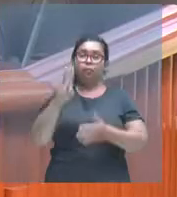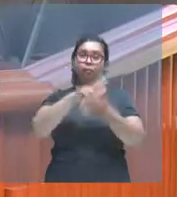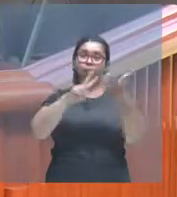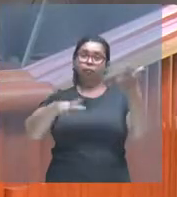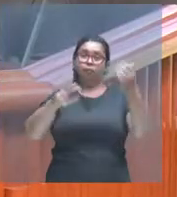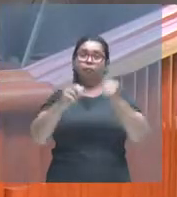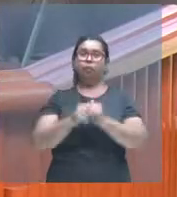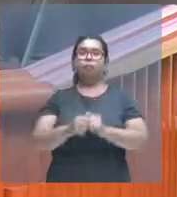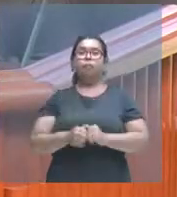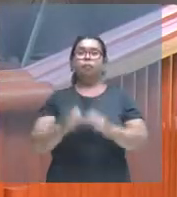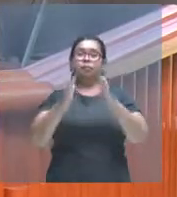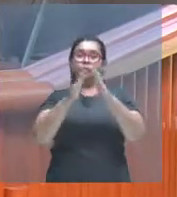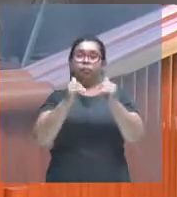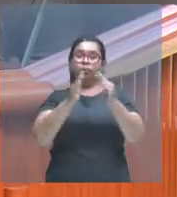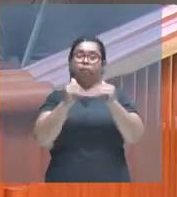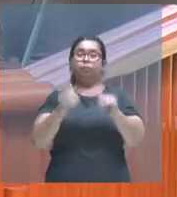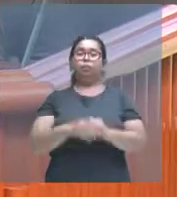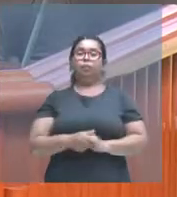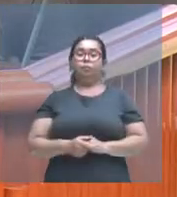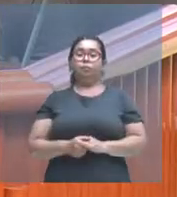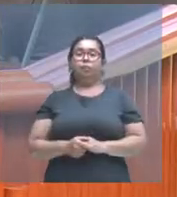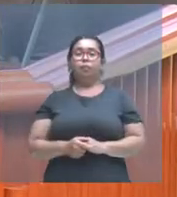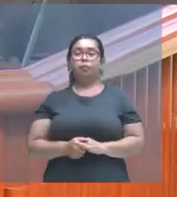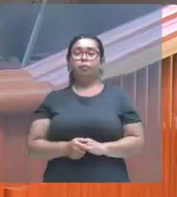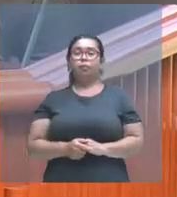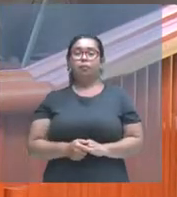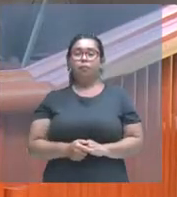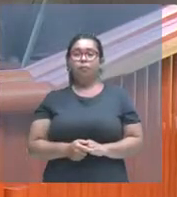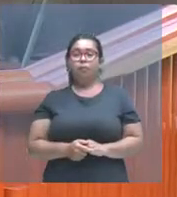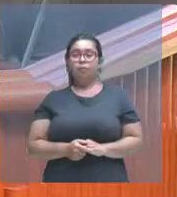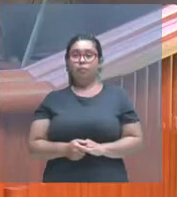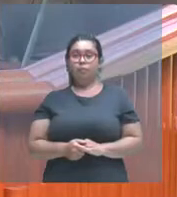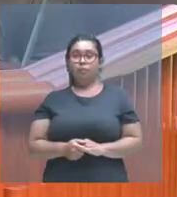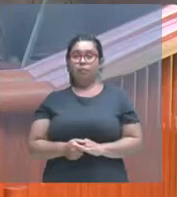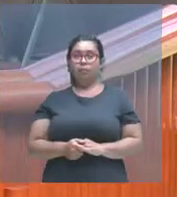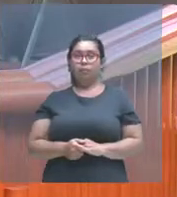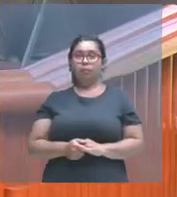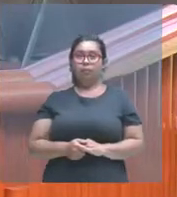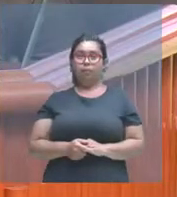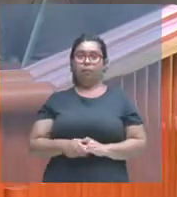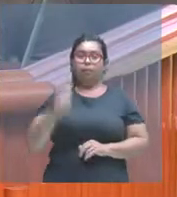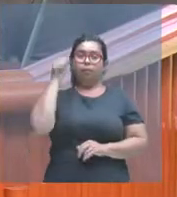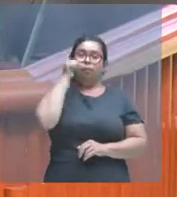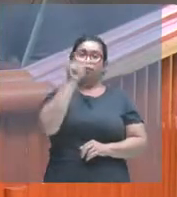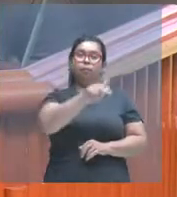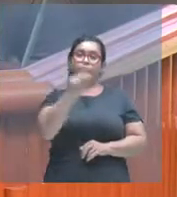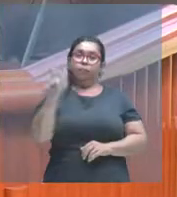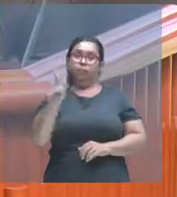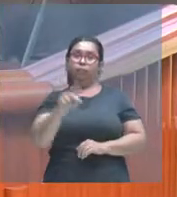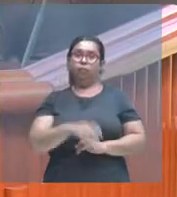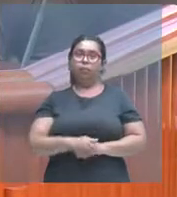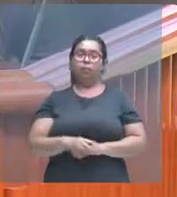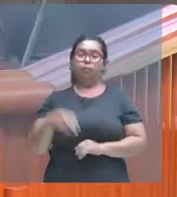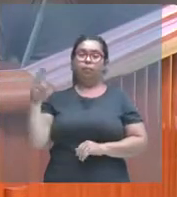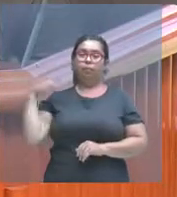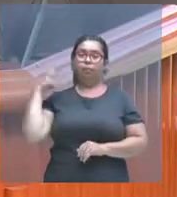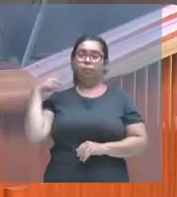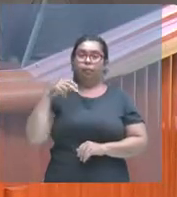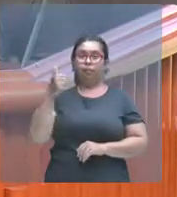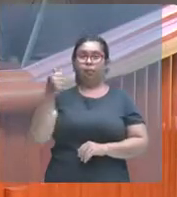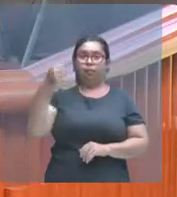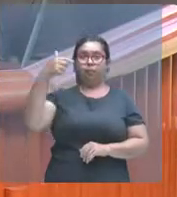da proposição, portanto, de Elisete Melo da Silva, professora Dedé, vereadora, em